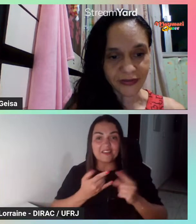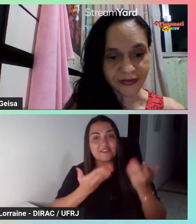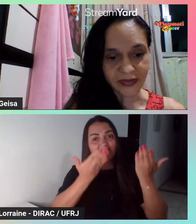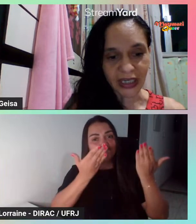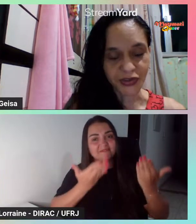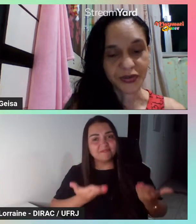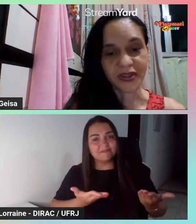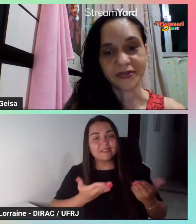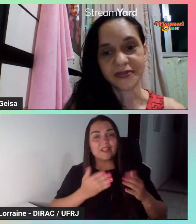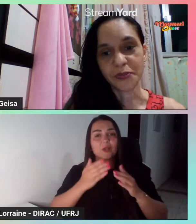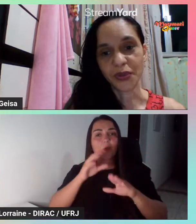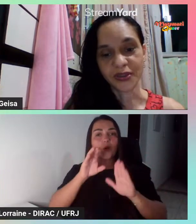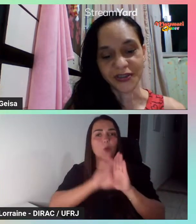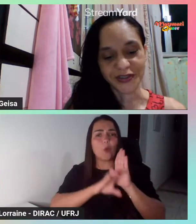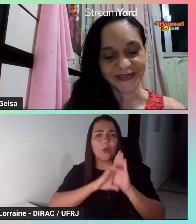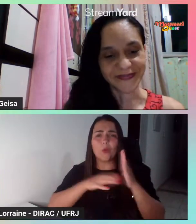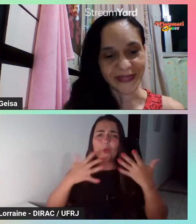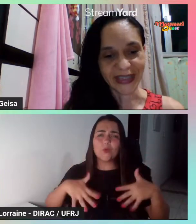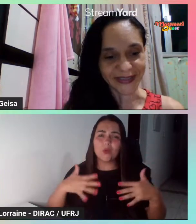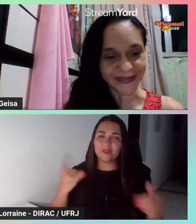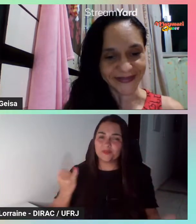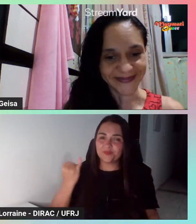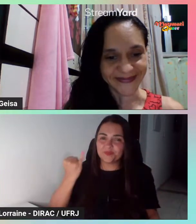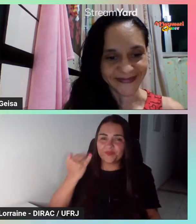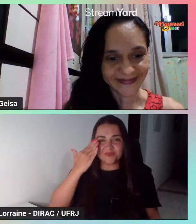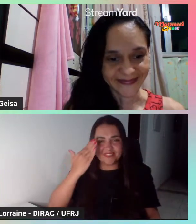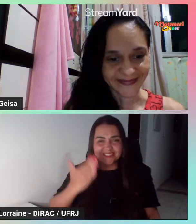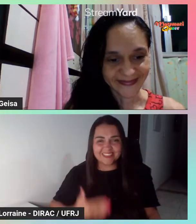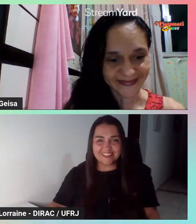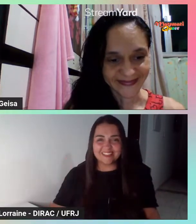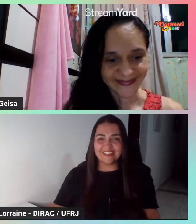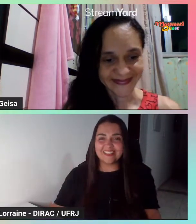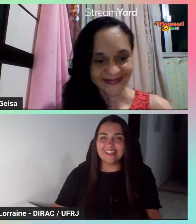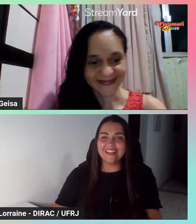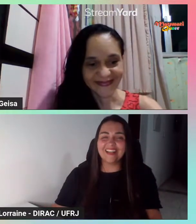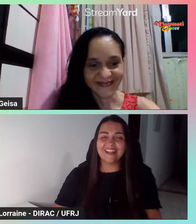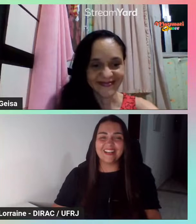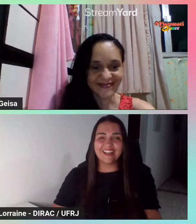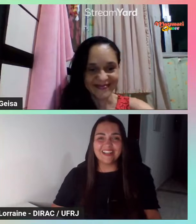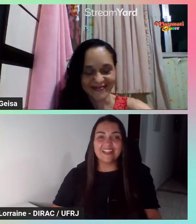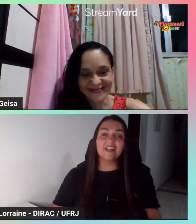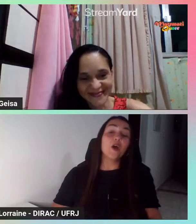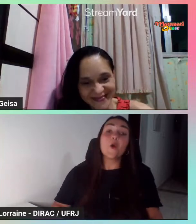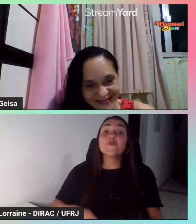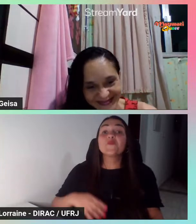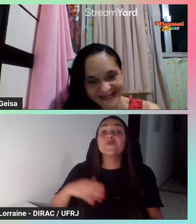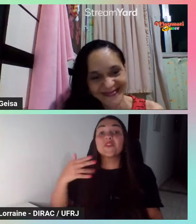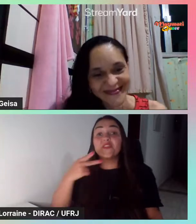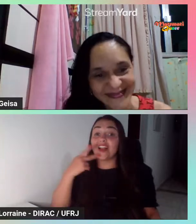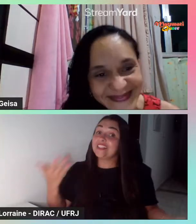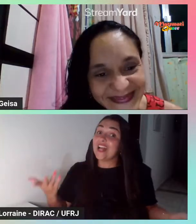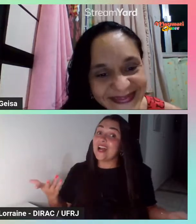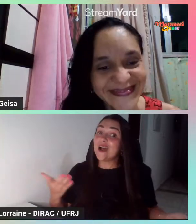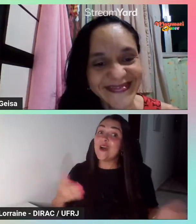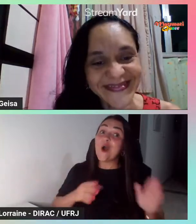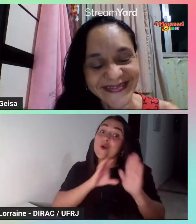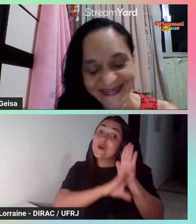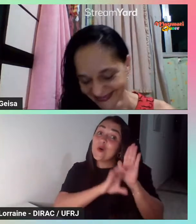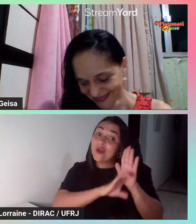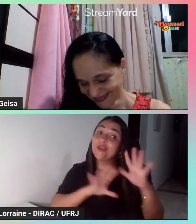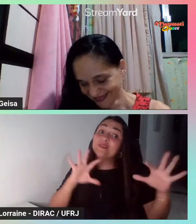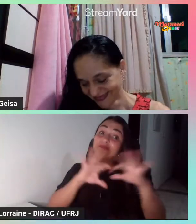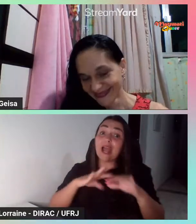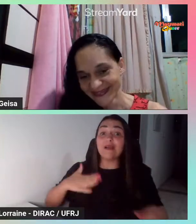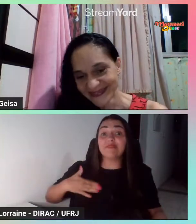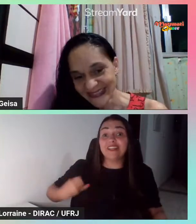currículo tão vasto e tão importante. Obrigada. É proporcional ao tempo de vida e de